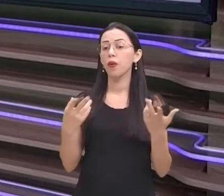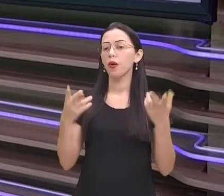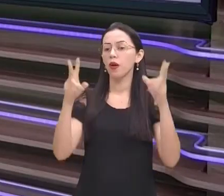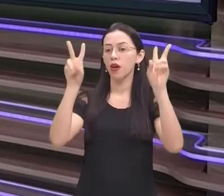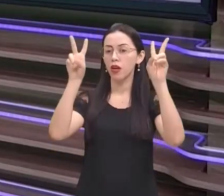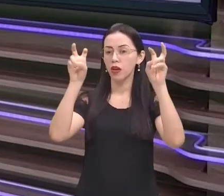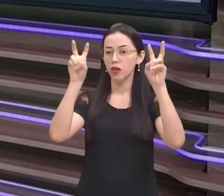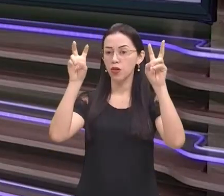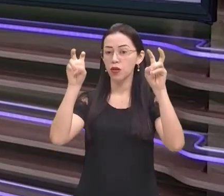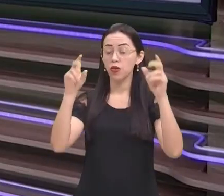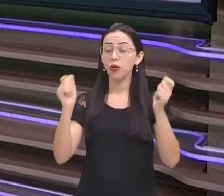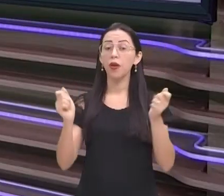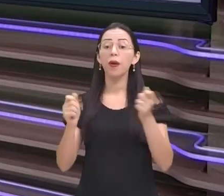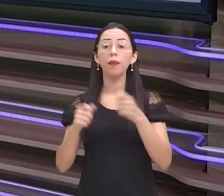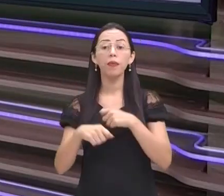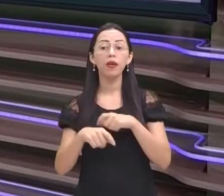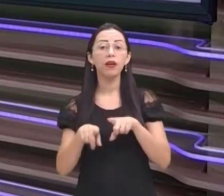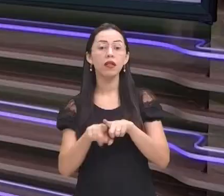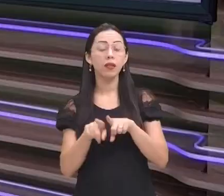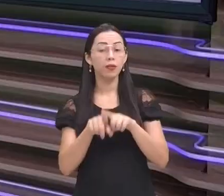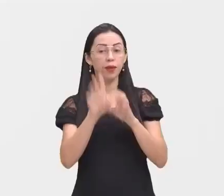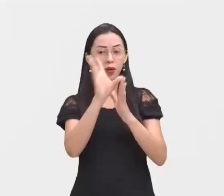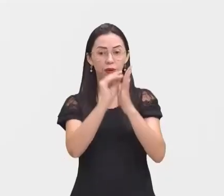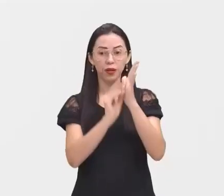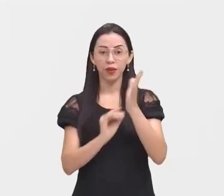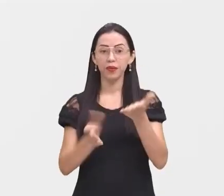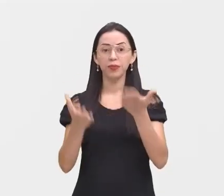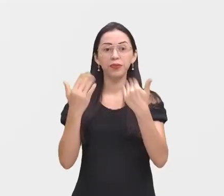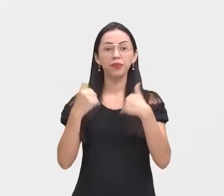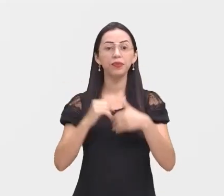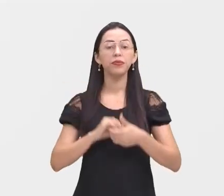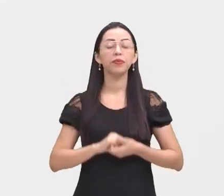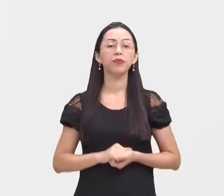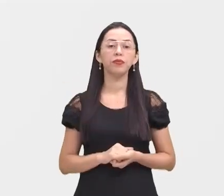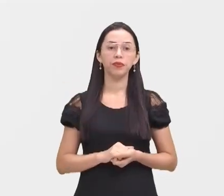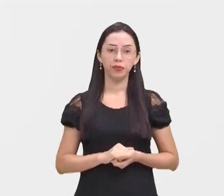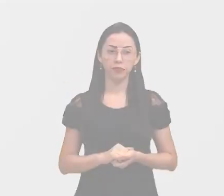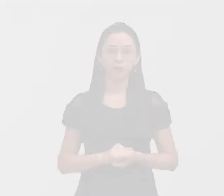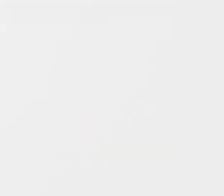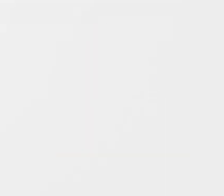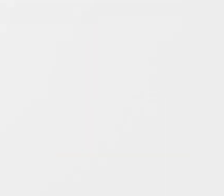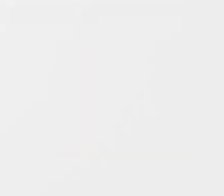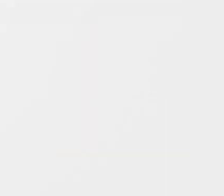nossa habilidade e também o nosso conteúdo. Vamos lá?